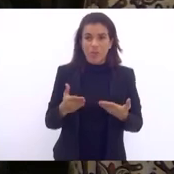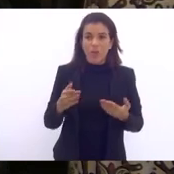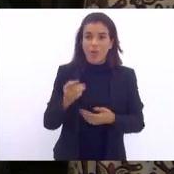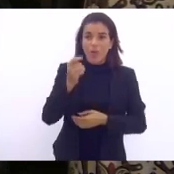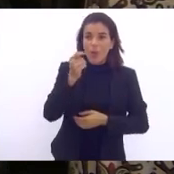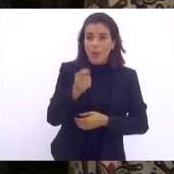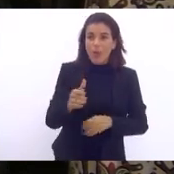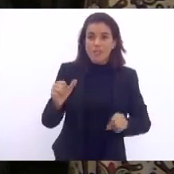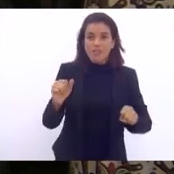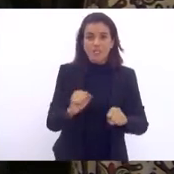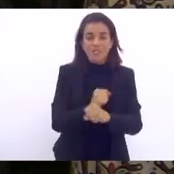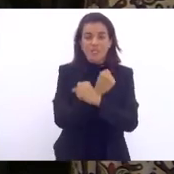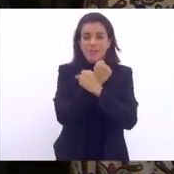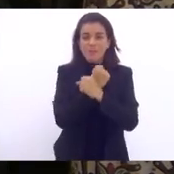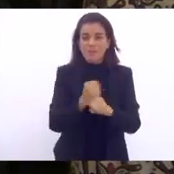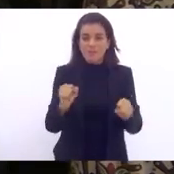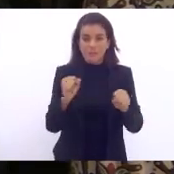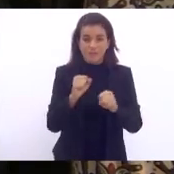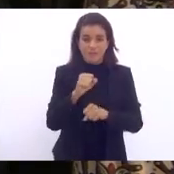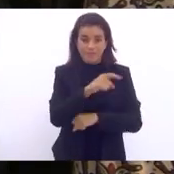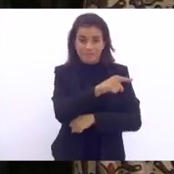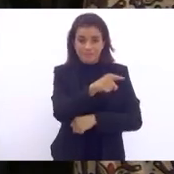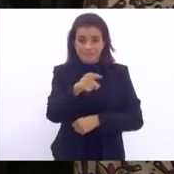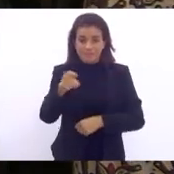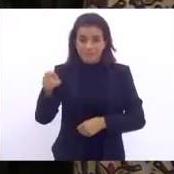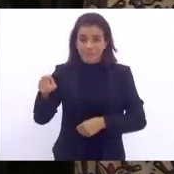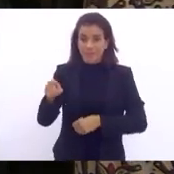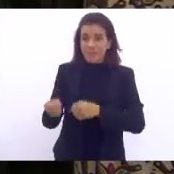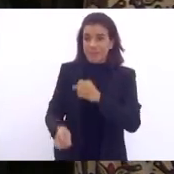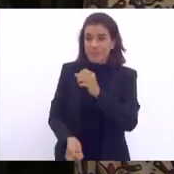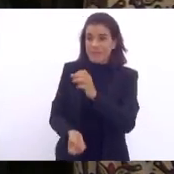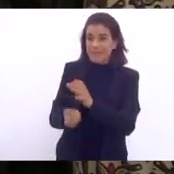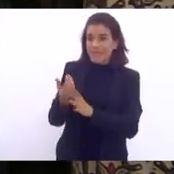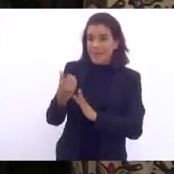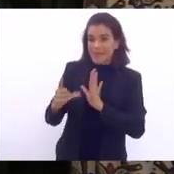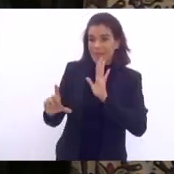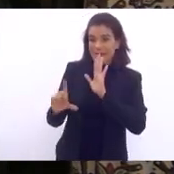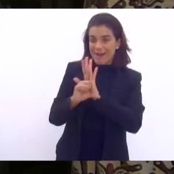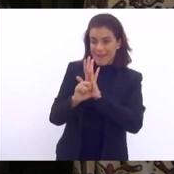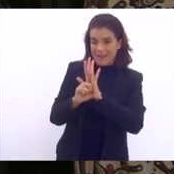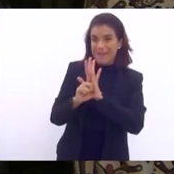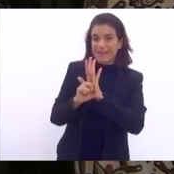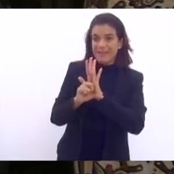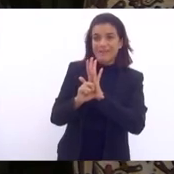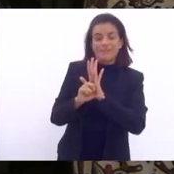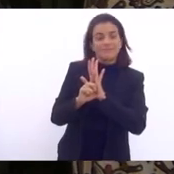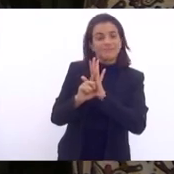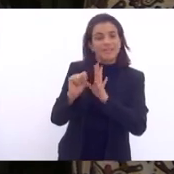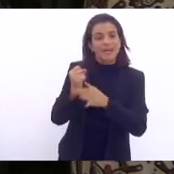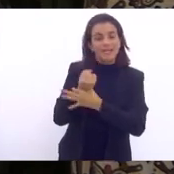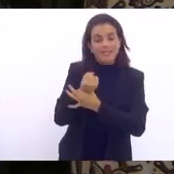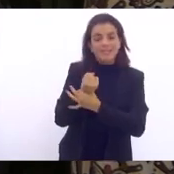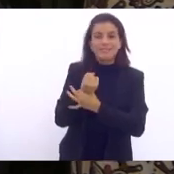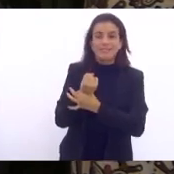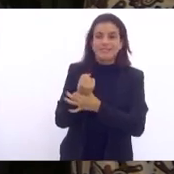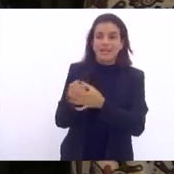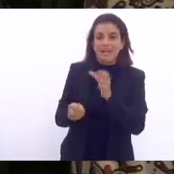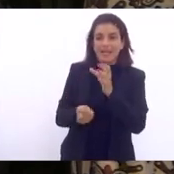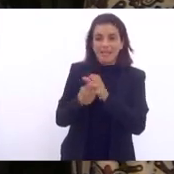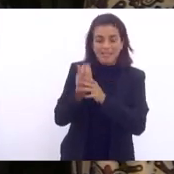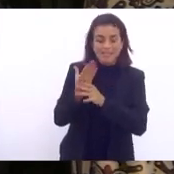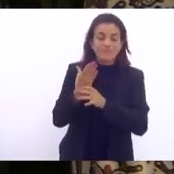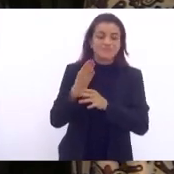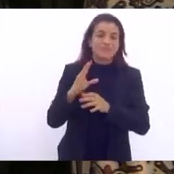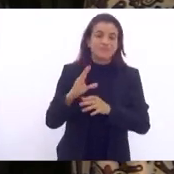você criar por lei uma Secretaria de Segurança e se decidir esta questão